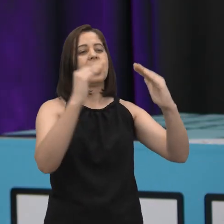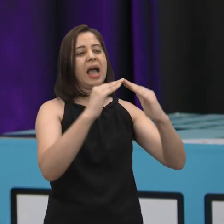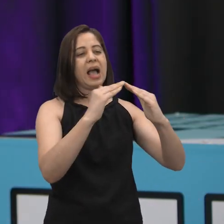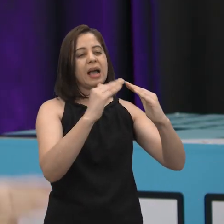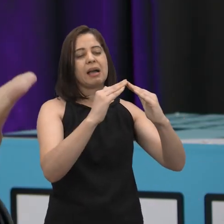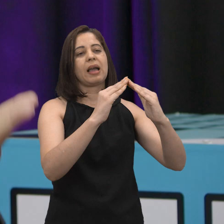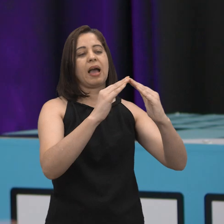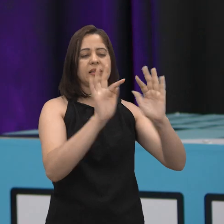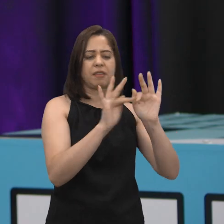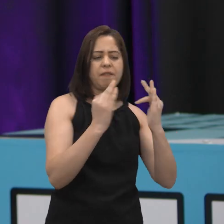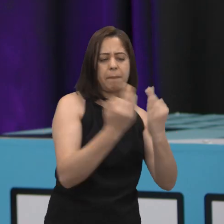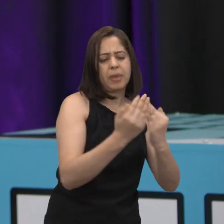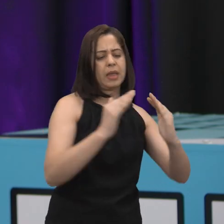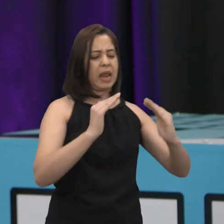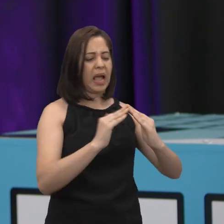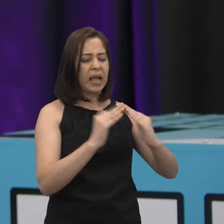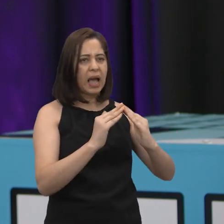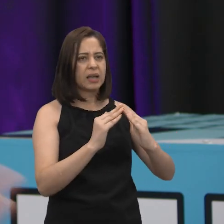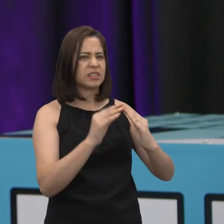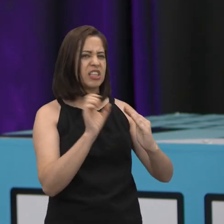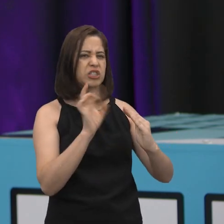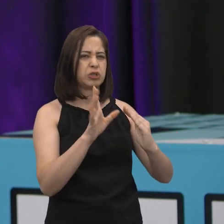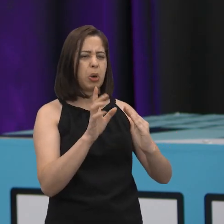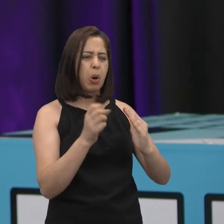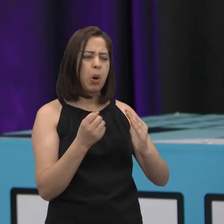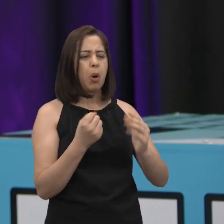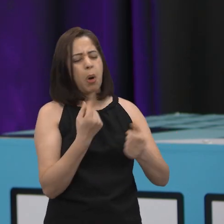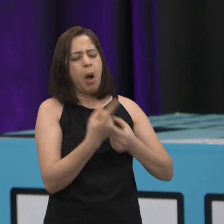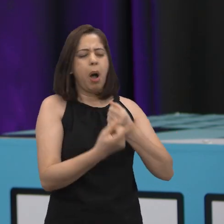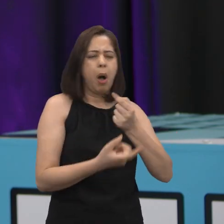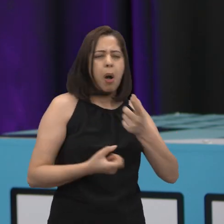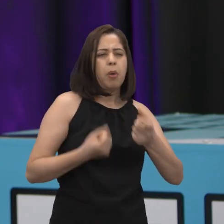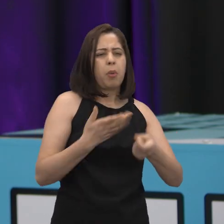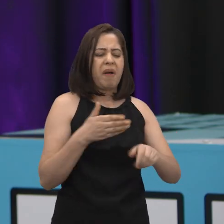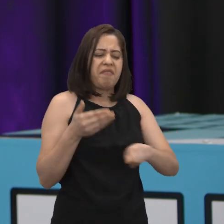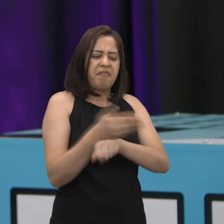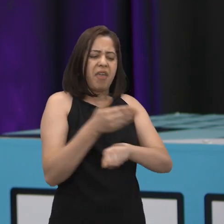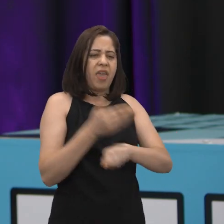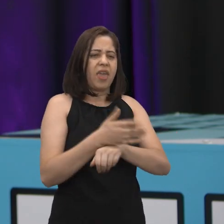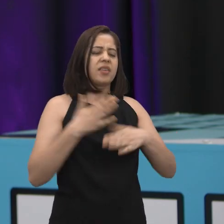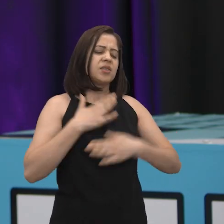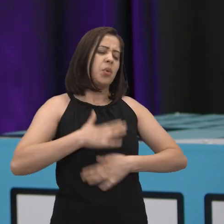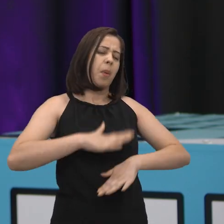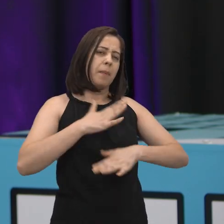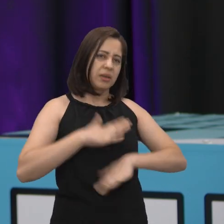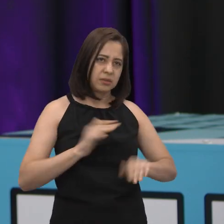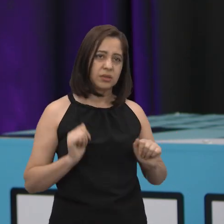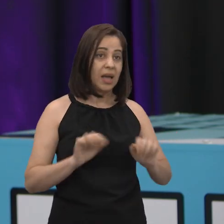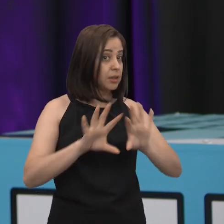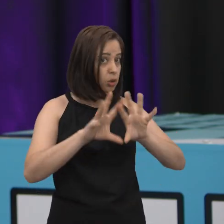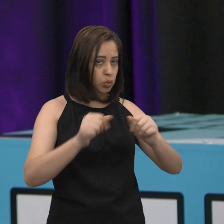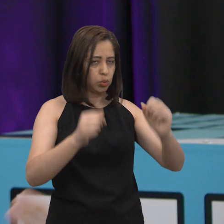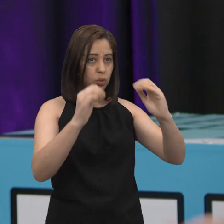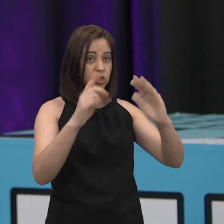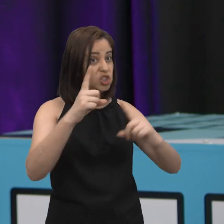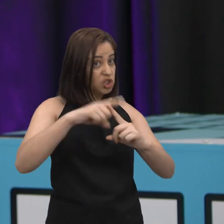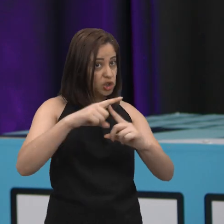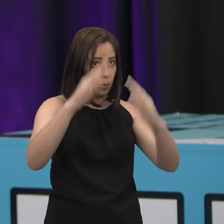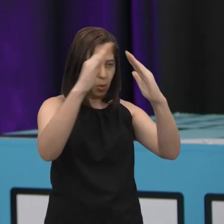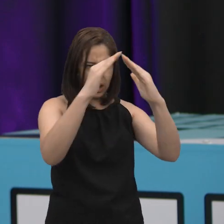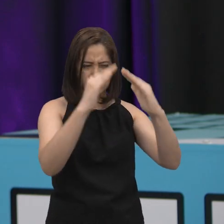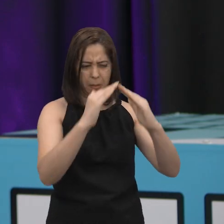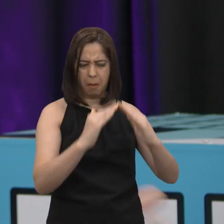domicílios coletivos, domicílios de uso ocasional e alguns outros tipos, e tem também a de domicílios com informações imputadas. Então, isso